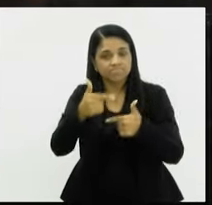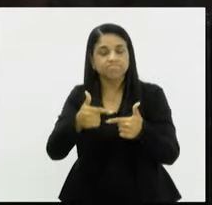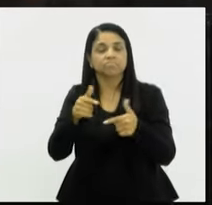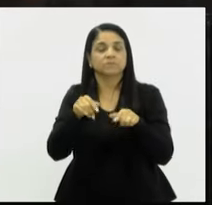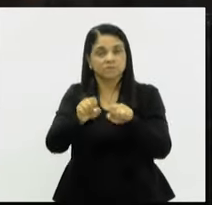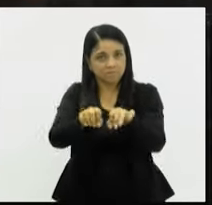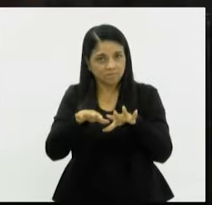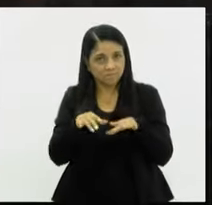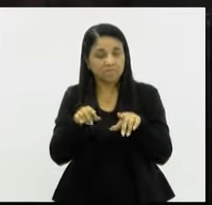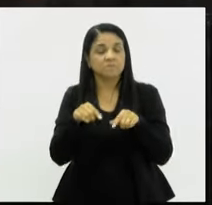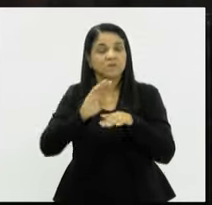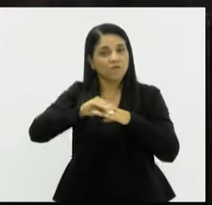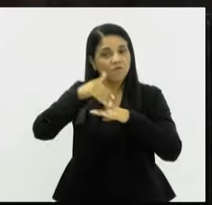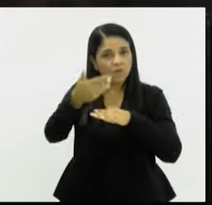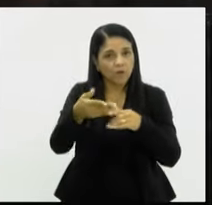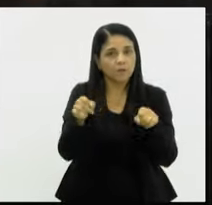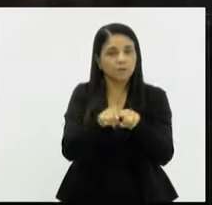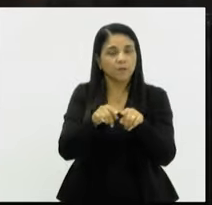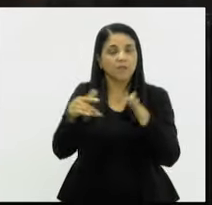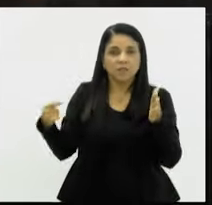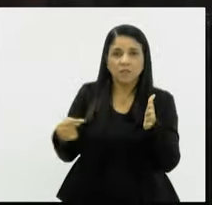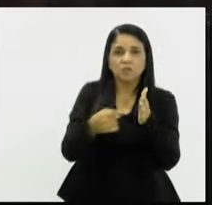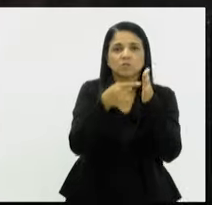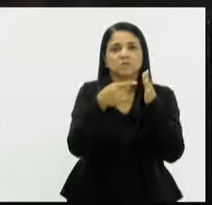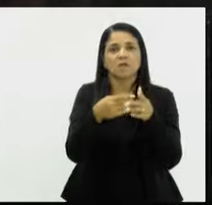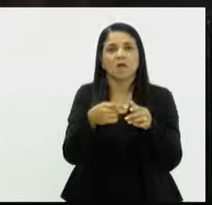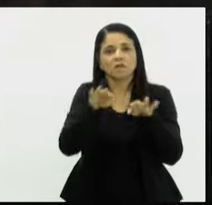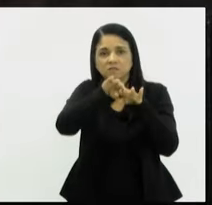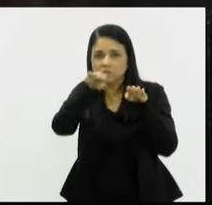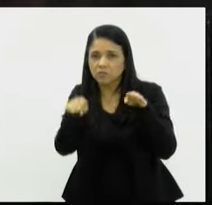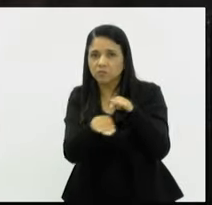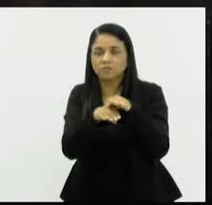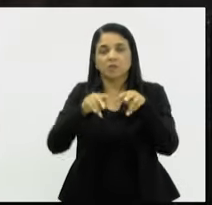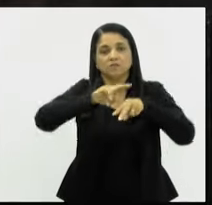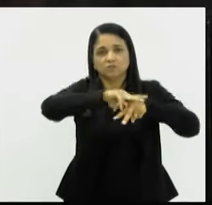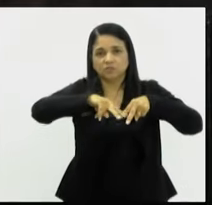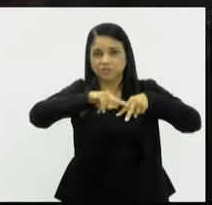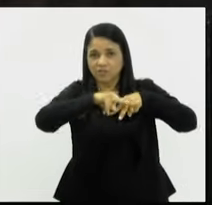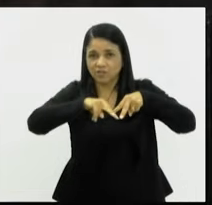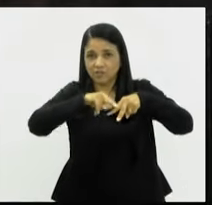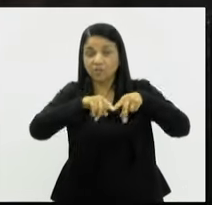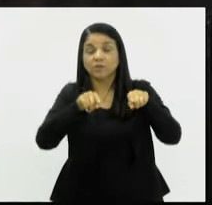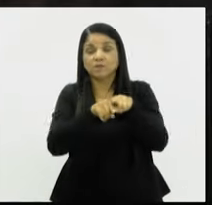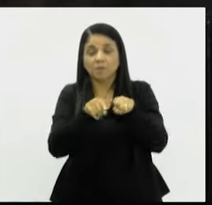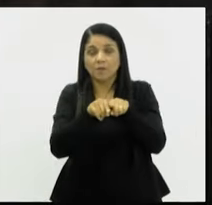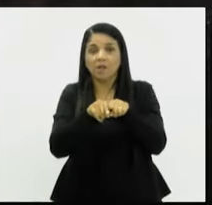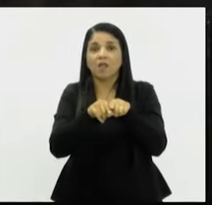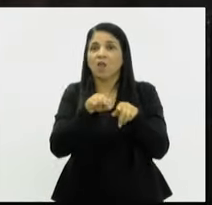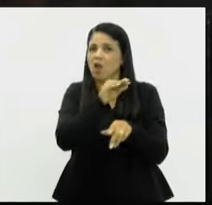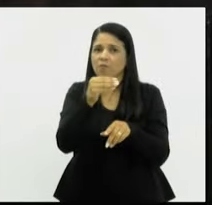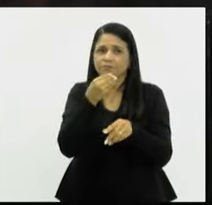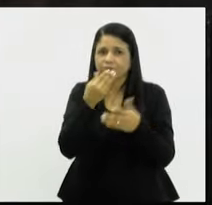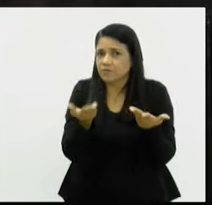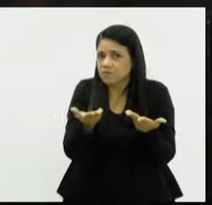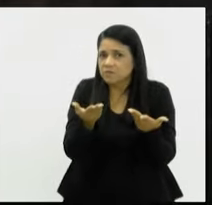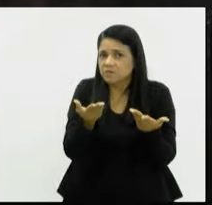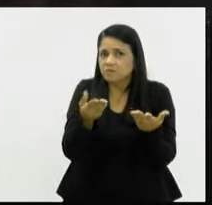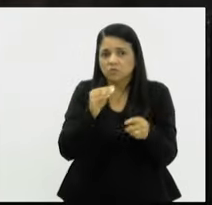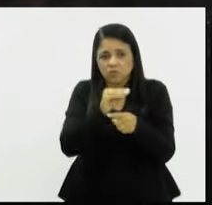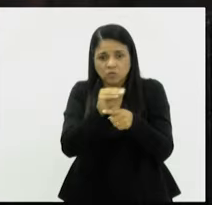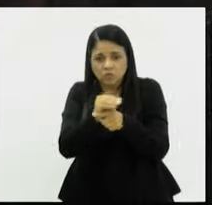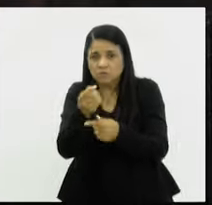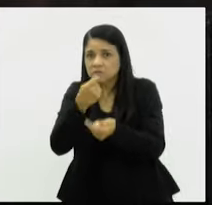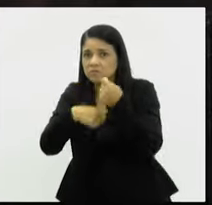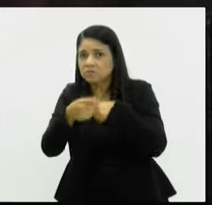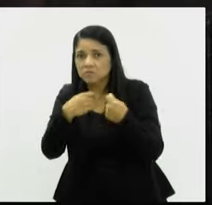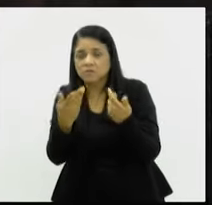fora do Parlamento, para denunciar as desigualdades de gênero. E que, óbvio, se a gente não fala na economia do cuidado, a